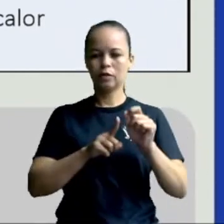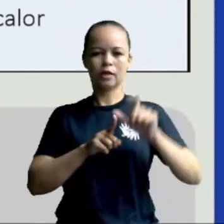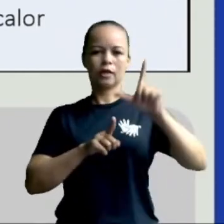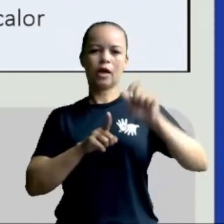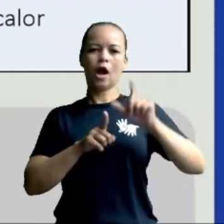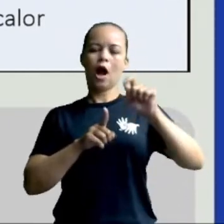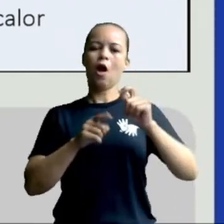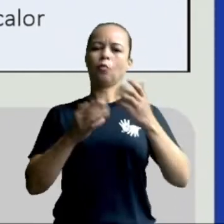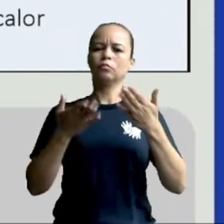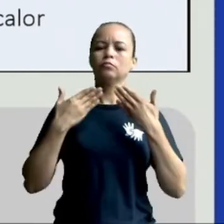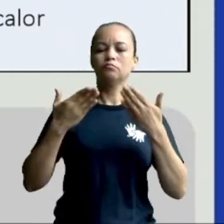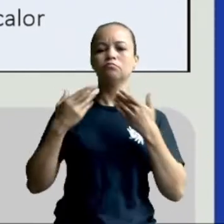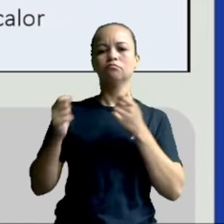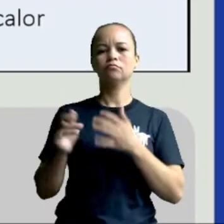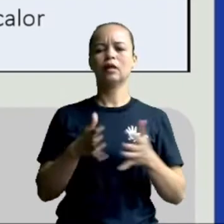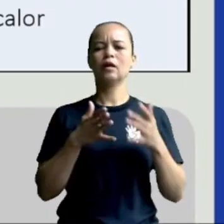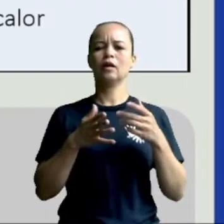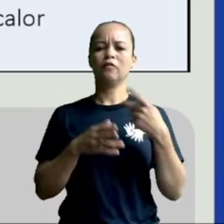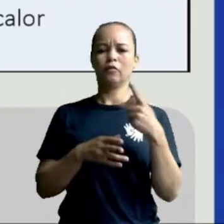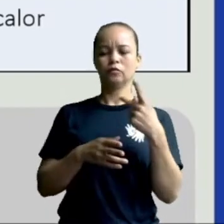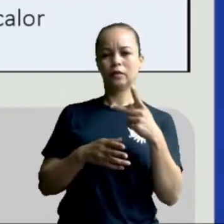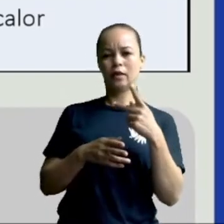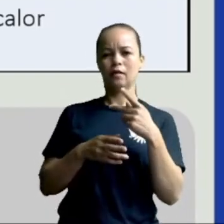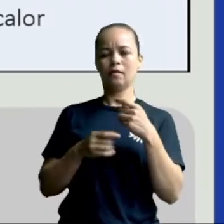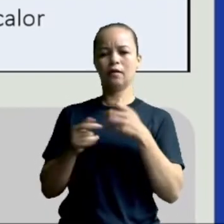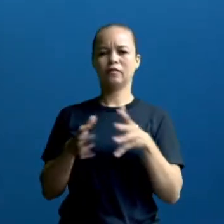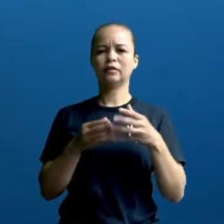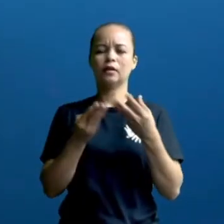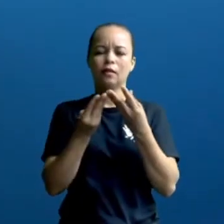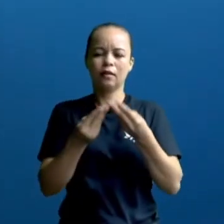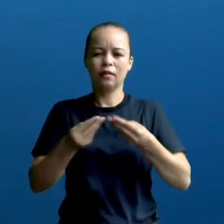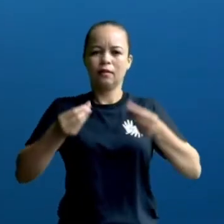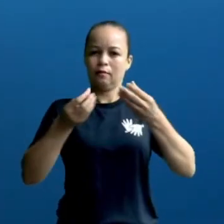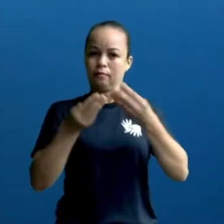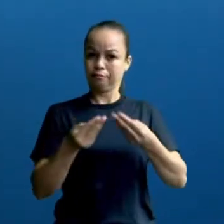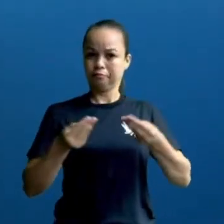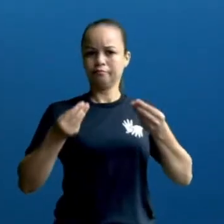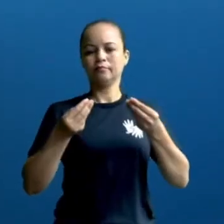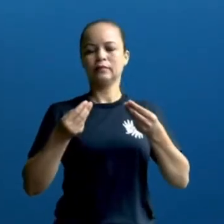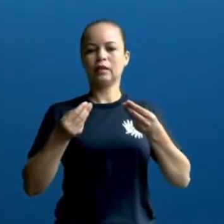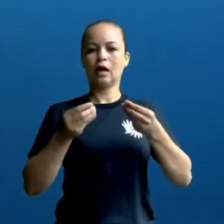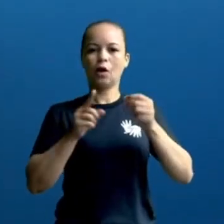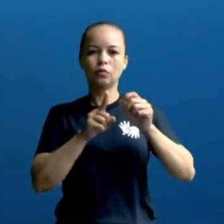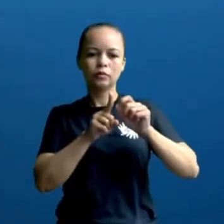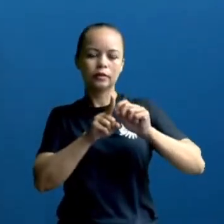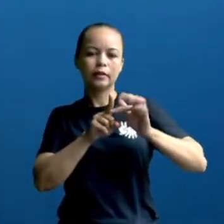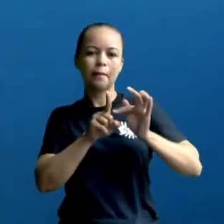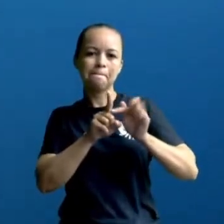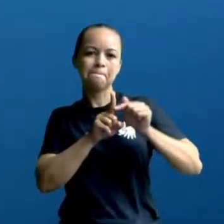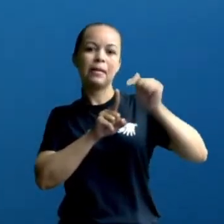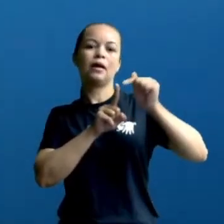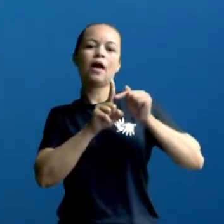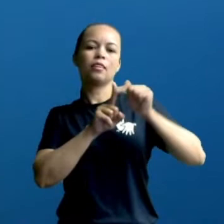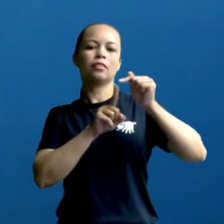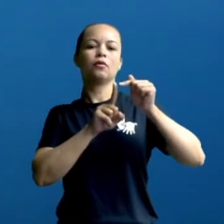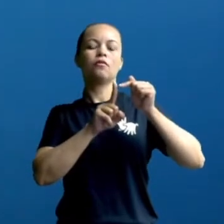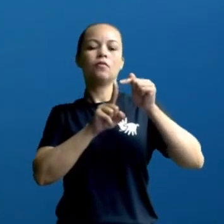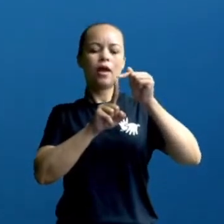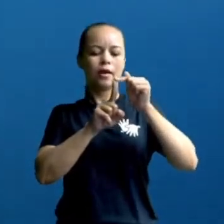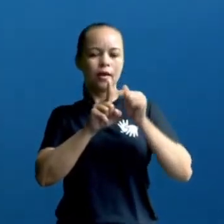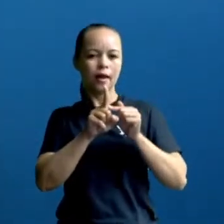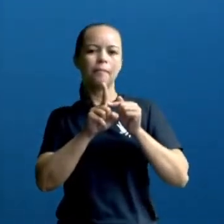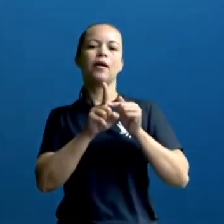ter esses termorreceptores que vão ser sensíveis a altas temperaturas e vai ter aqueles que são sensíveis